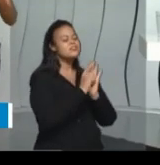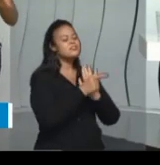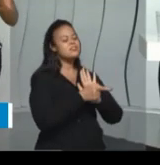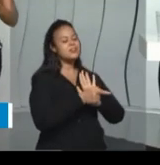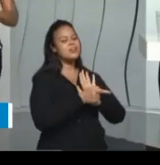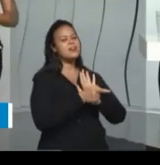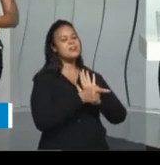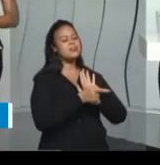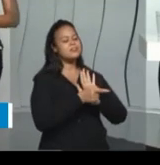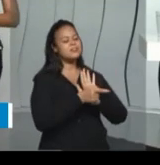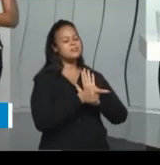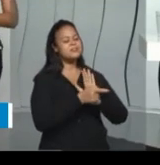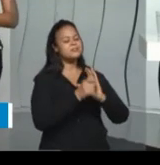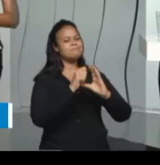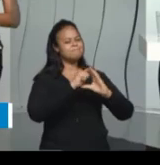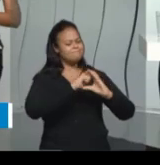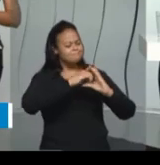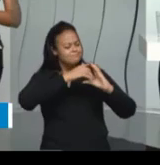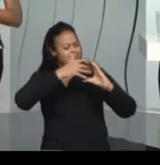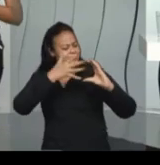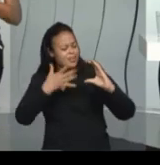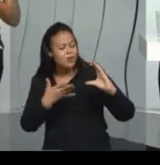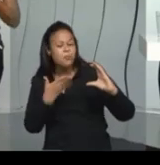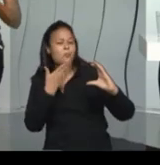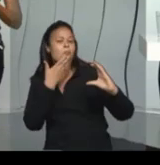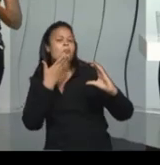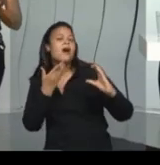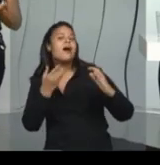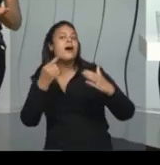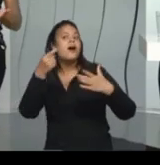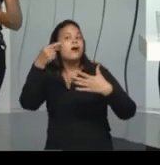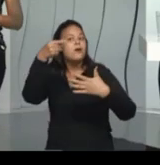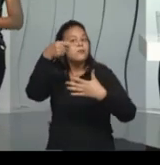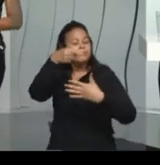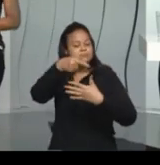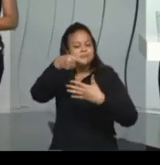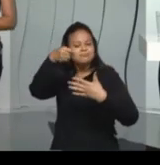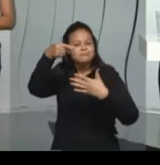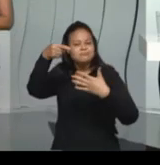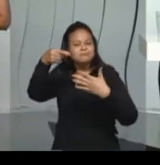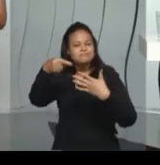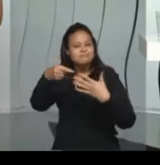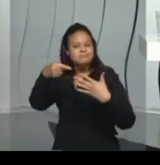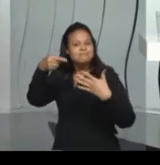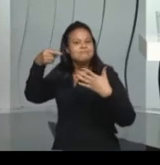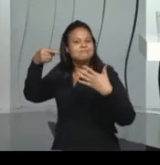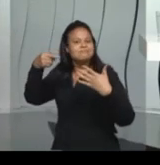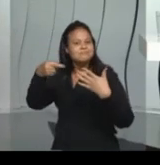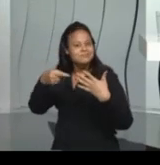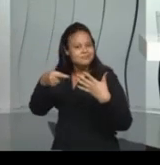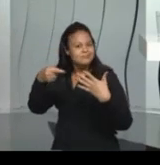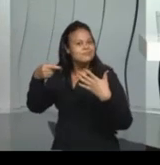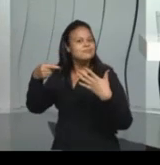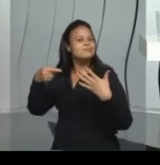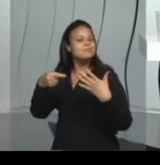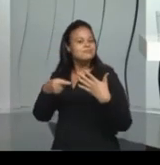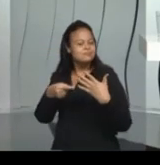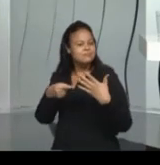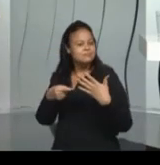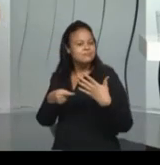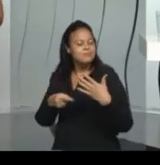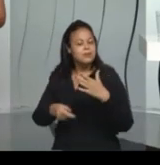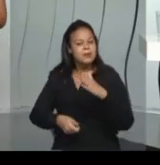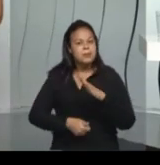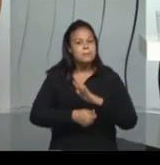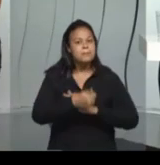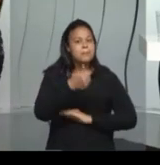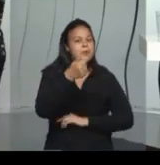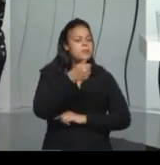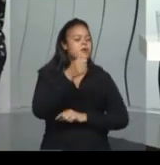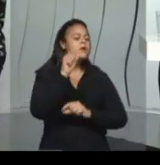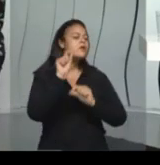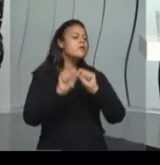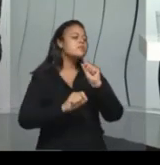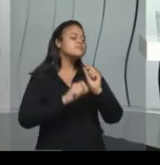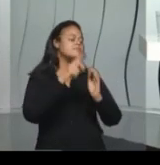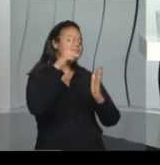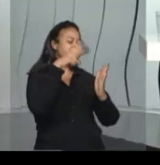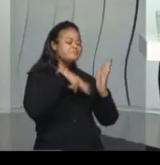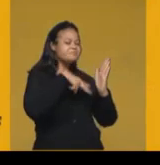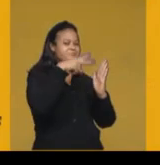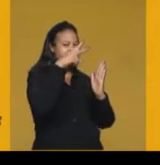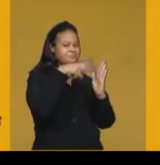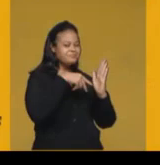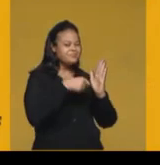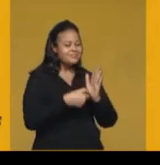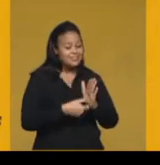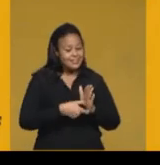as características, né, a função. Então vamos primeiramente à leitura. Antes,